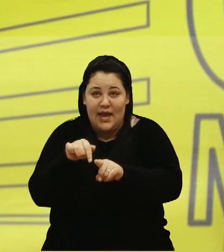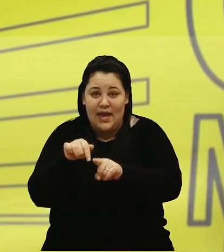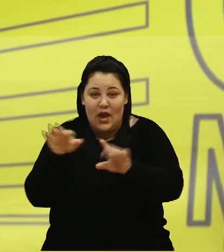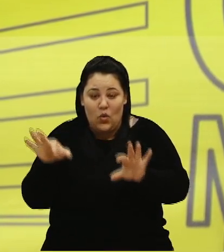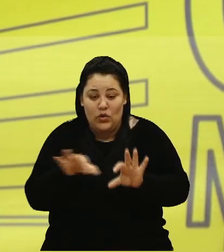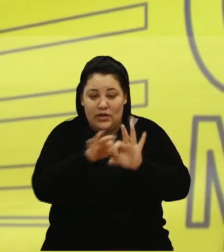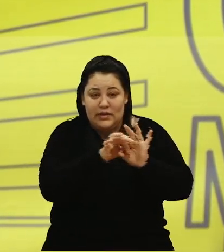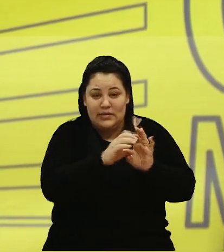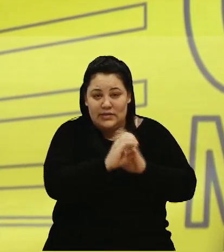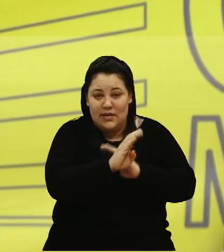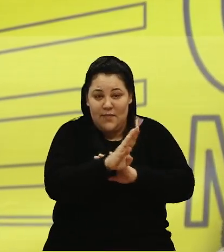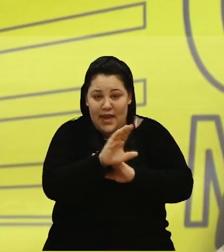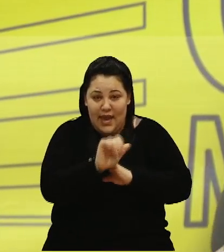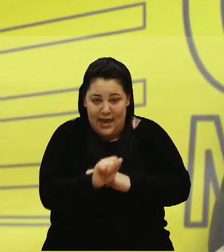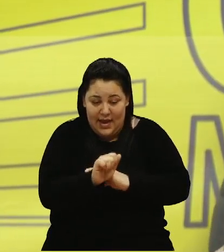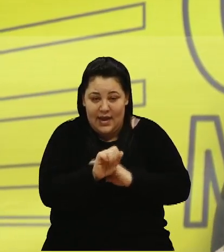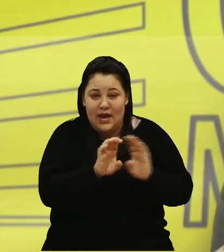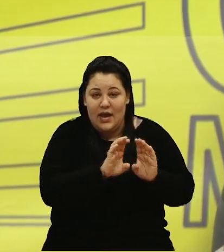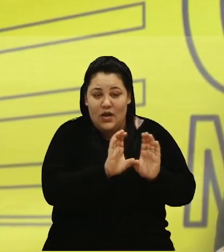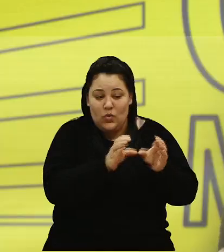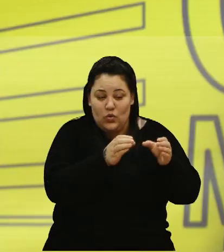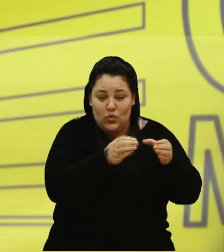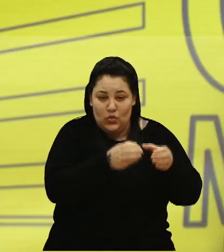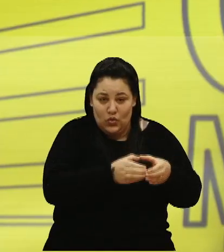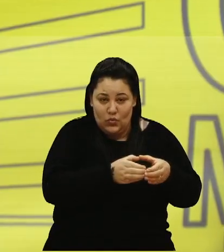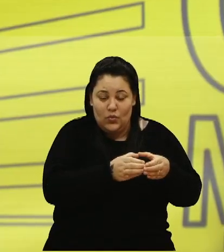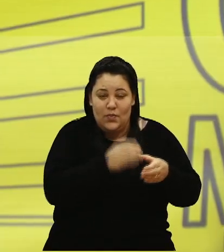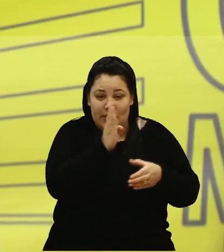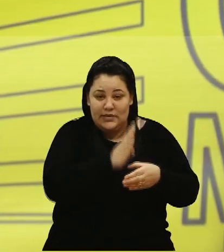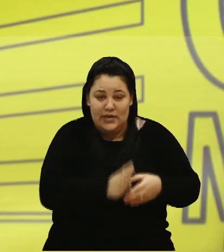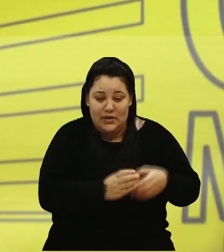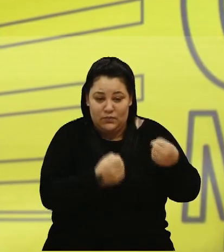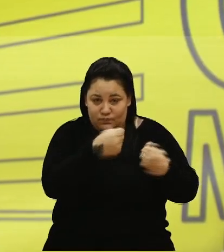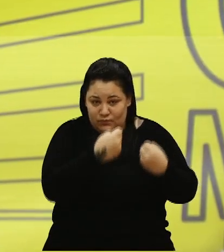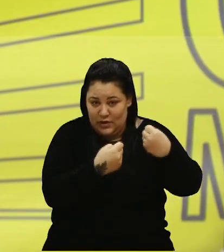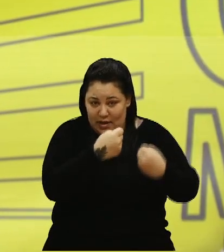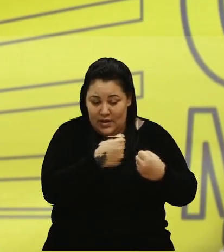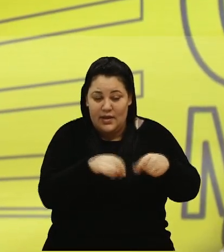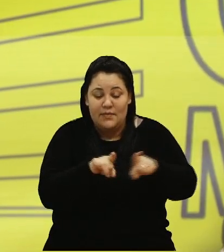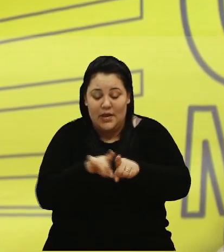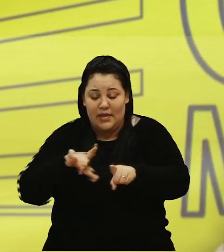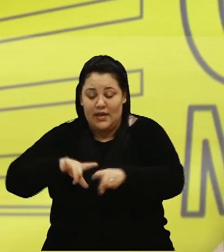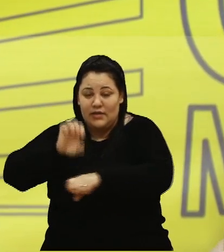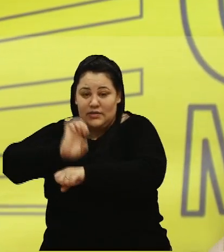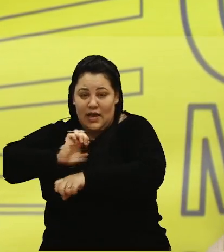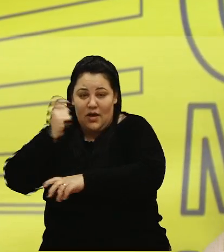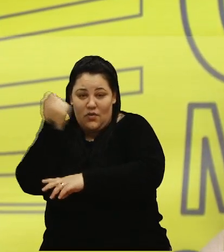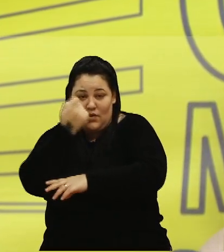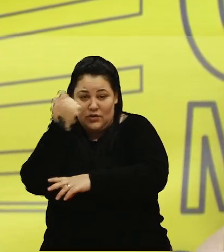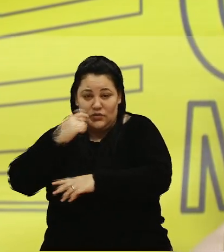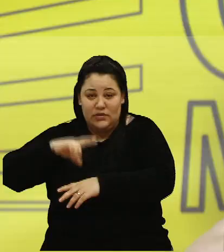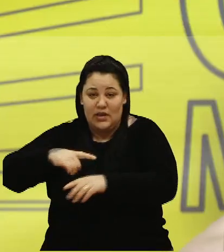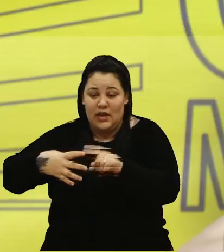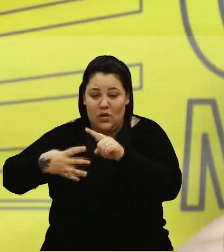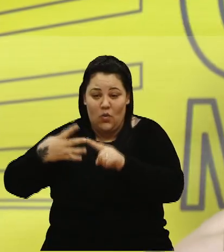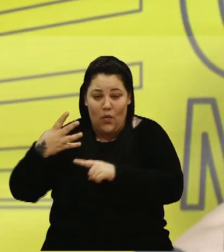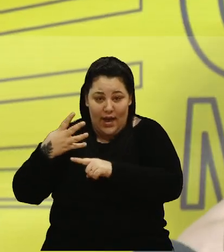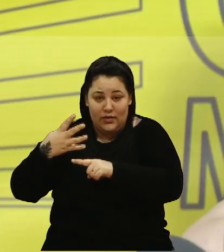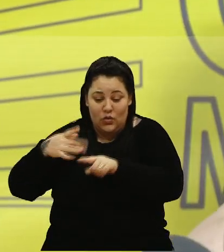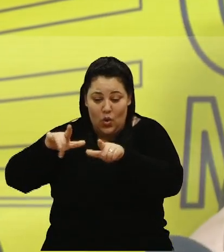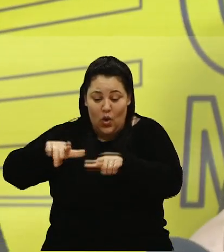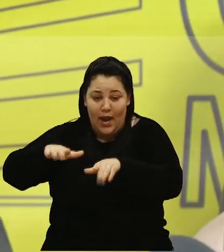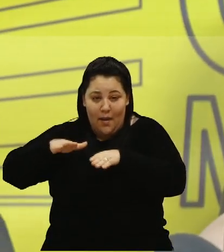que é a Confederação Brasileira de Automobilismo. A gente tem o estado do Rio Grande do Sul, ele tem 4 autódromos,